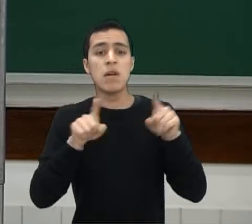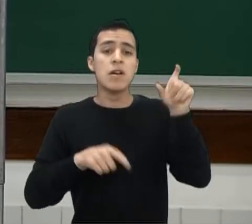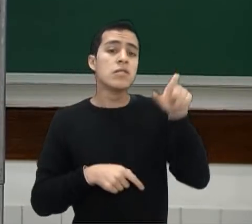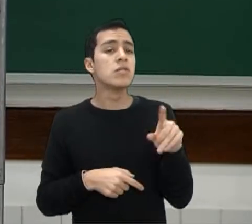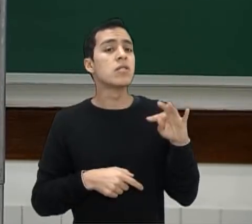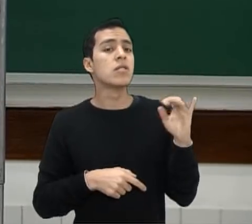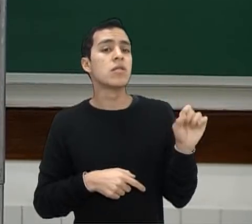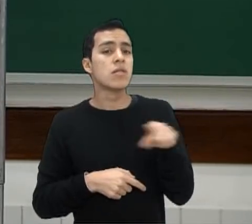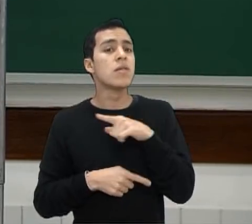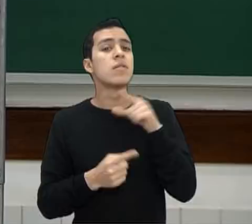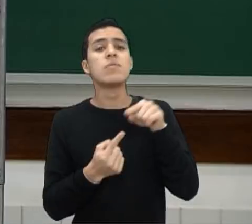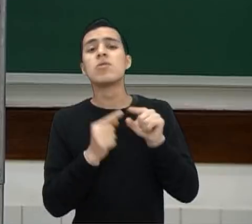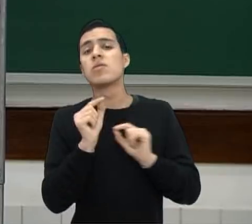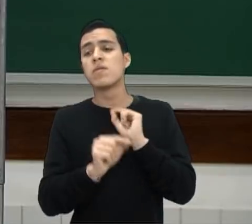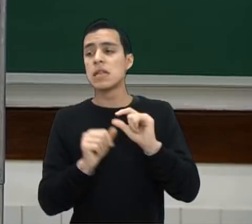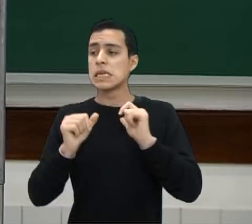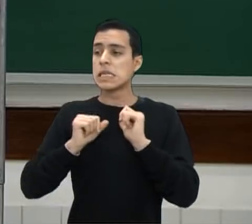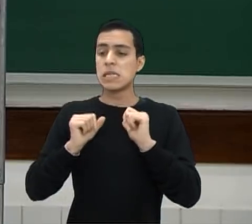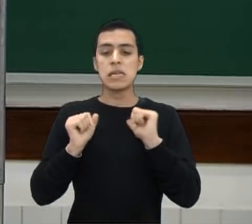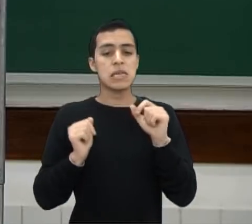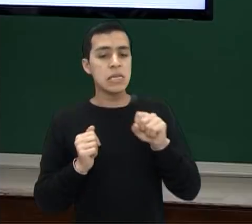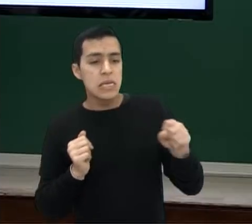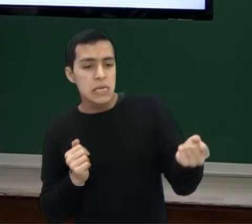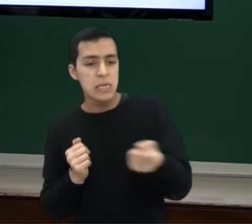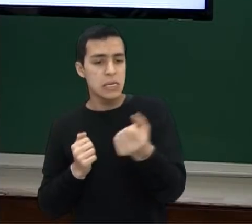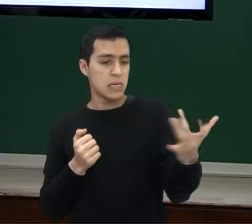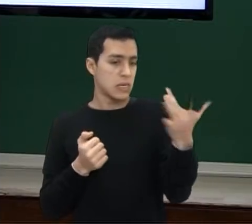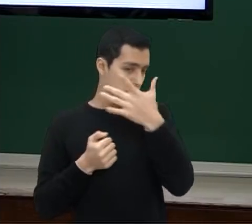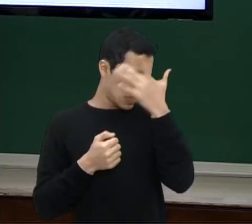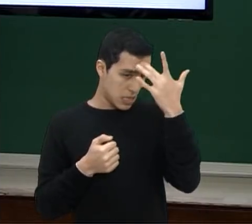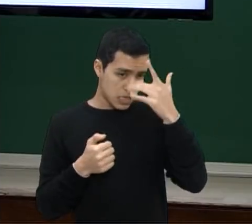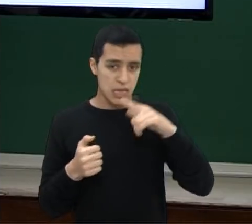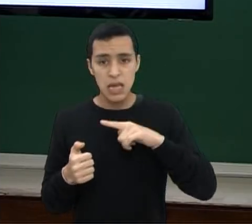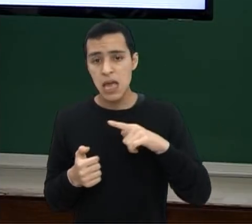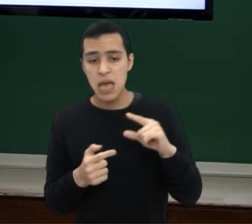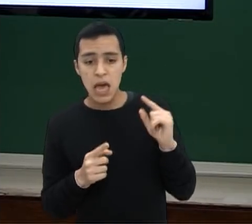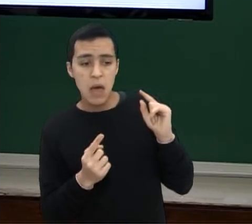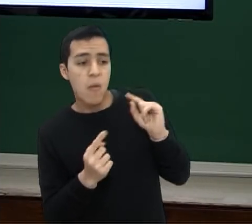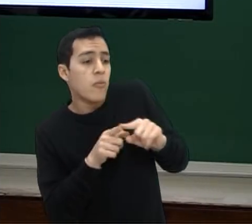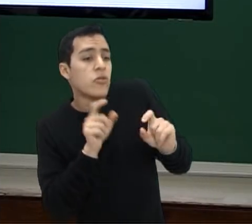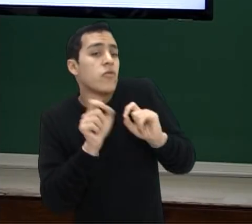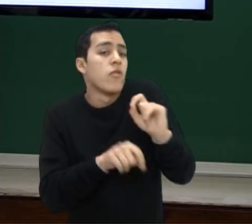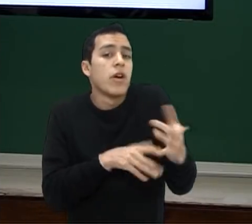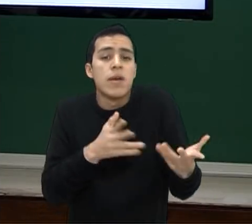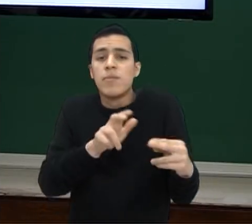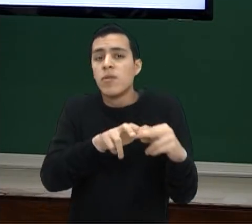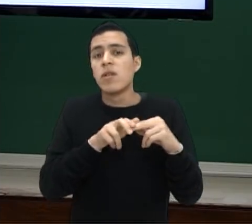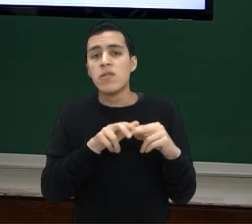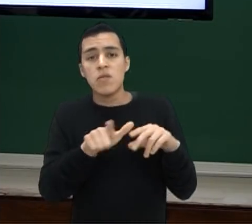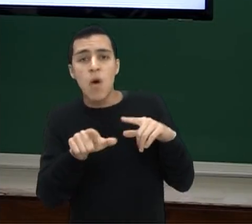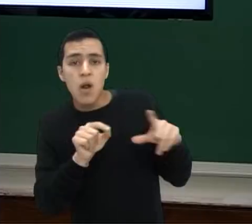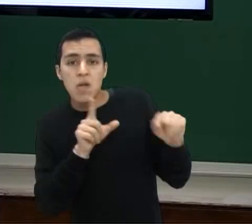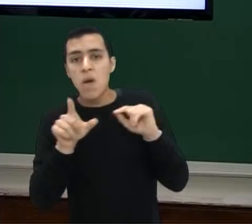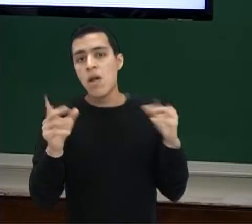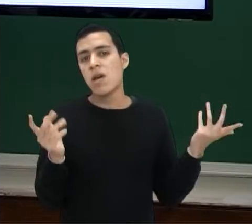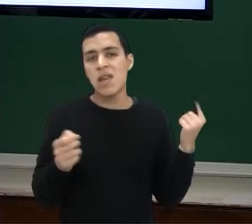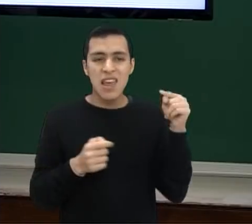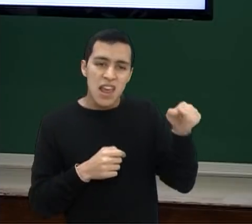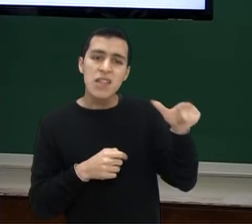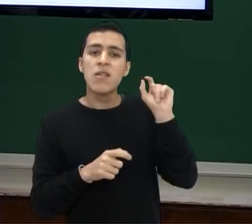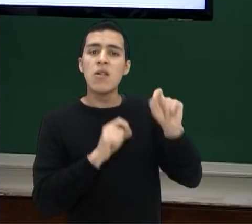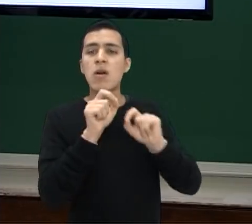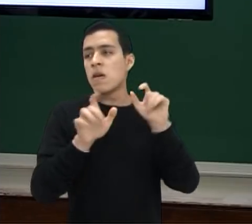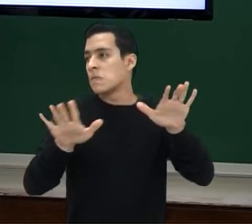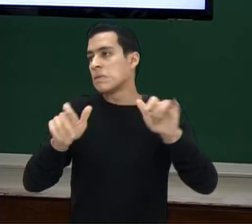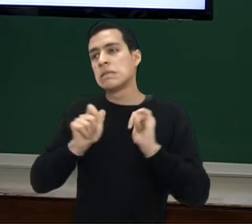tem uma razão, né? Como todas as pessoas têm as suas razões e motivações para tomarem as atitudes que tomam, né? Então ele tem uma razão, a namorada